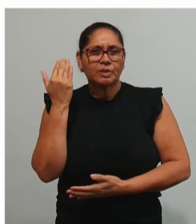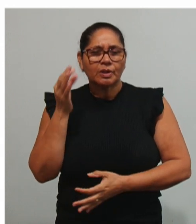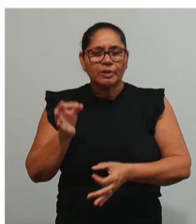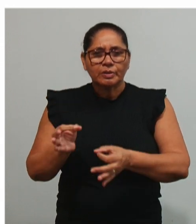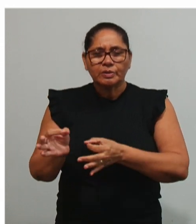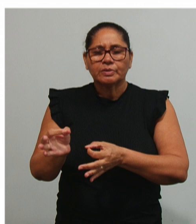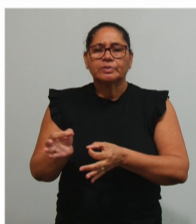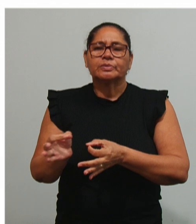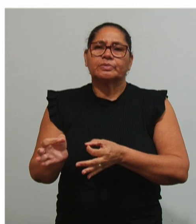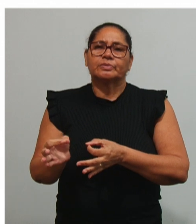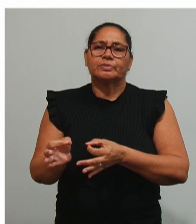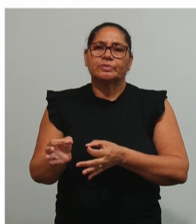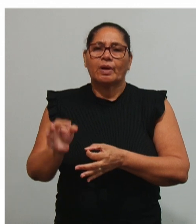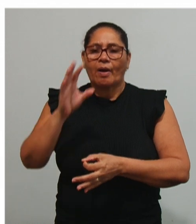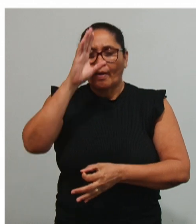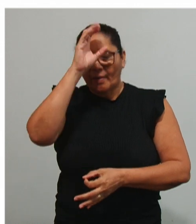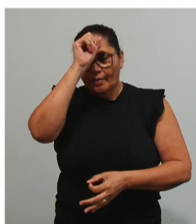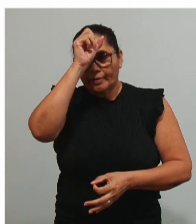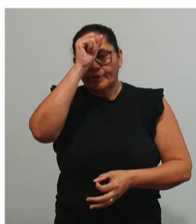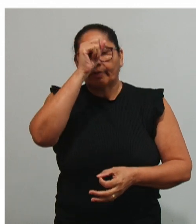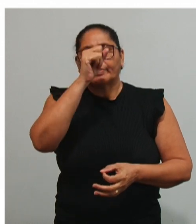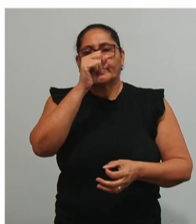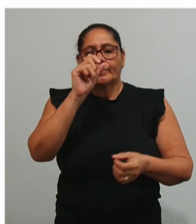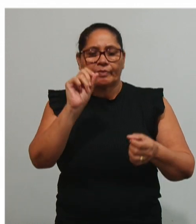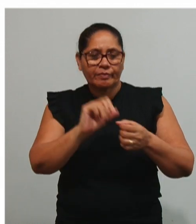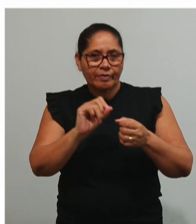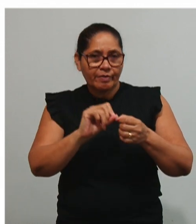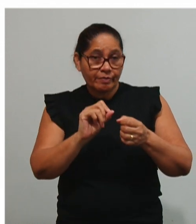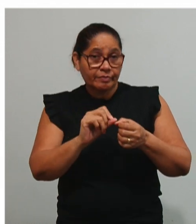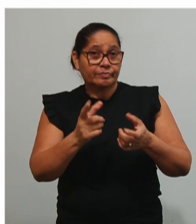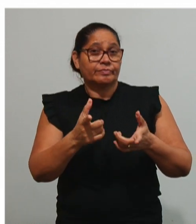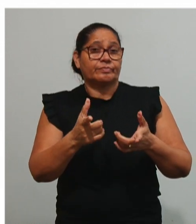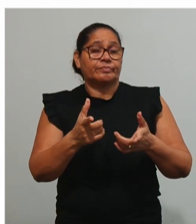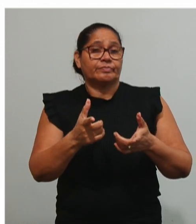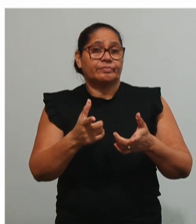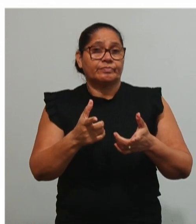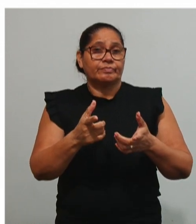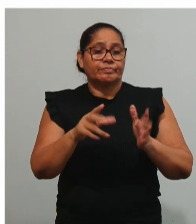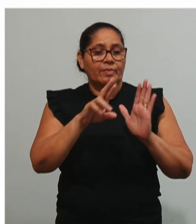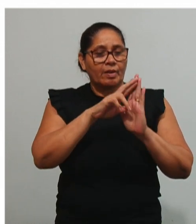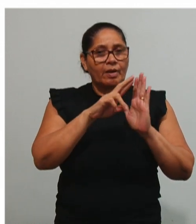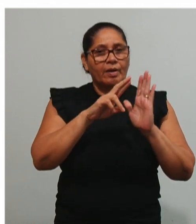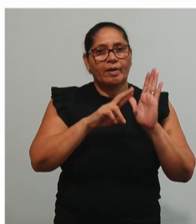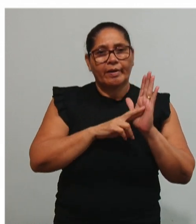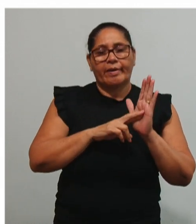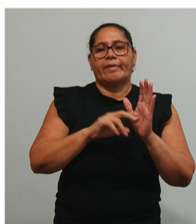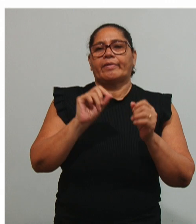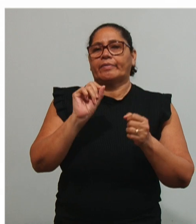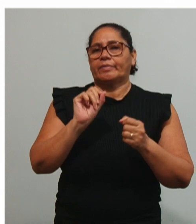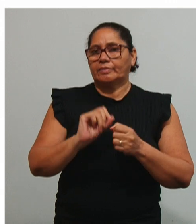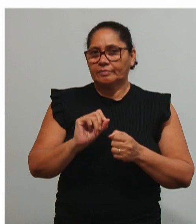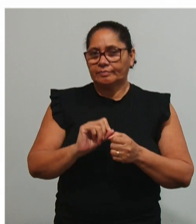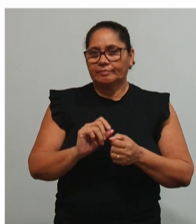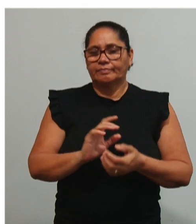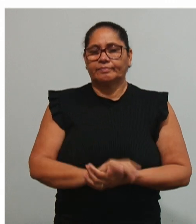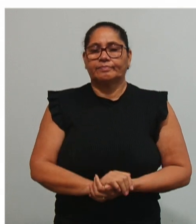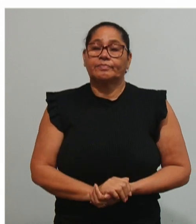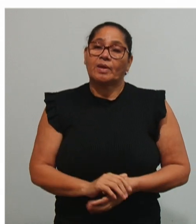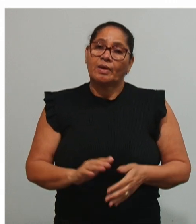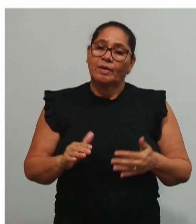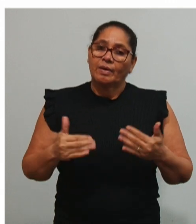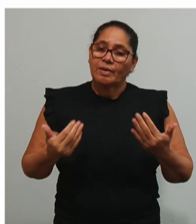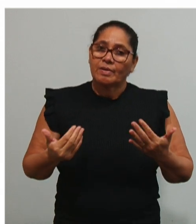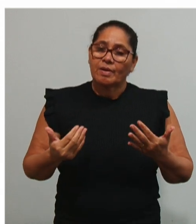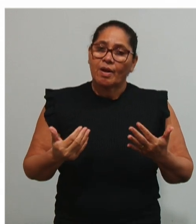organizações aprendem a partir daquilo que foi executado, né? A partir do padrão que foi executado. Então,